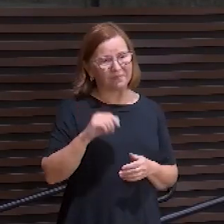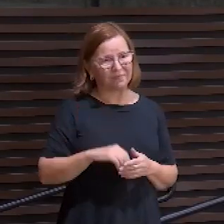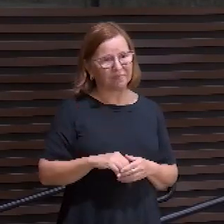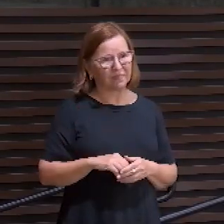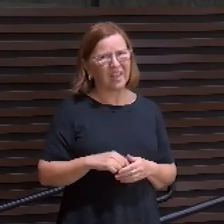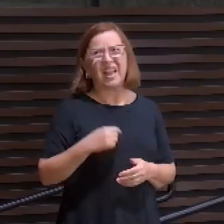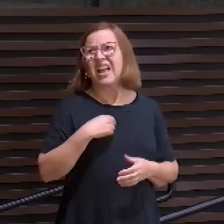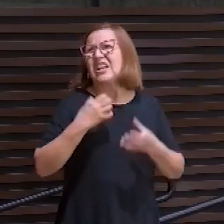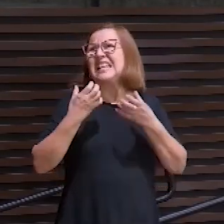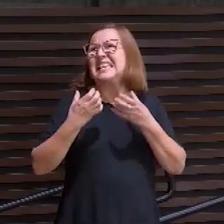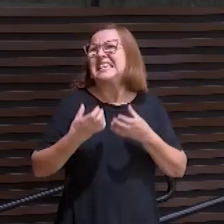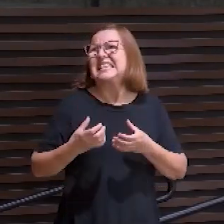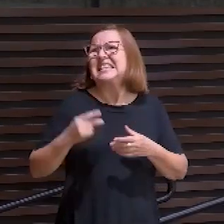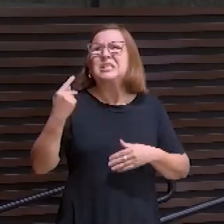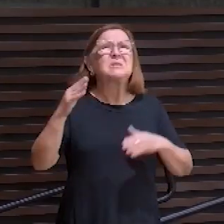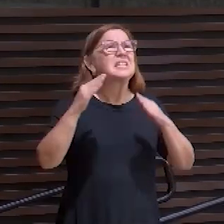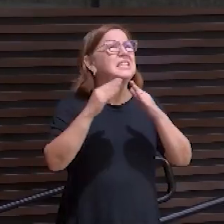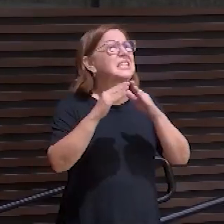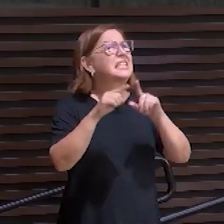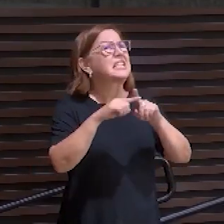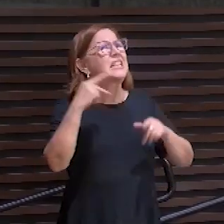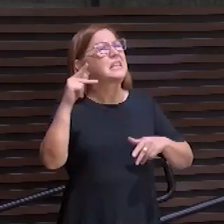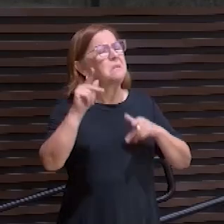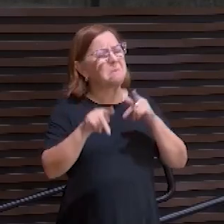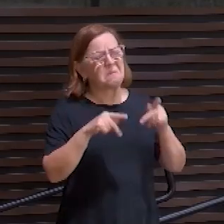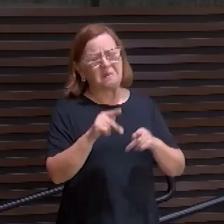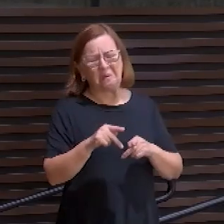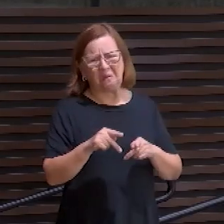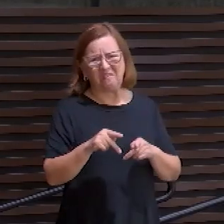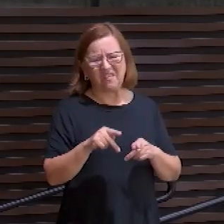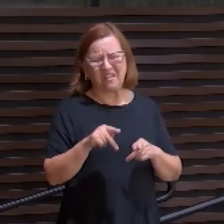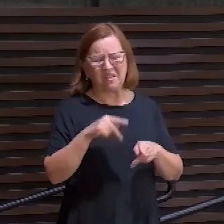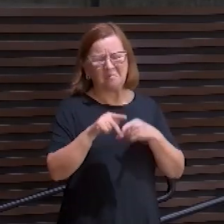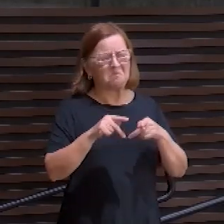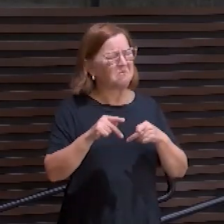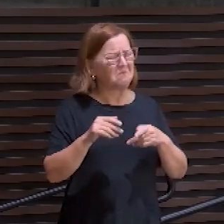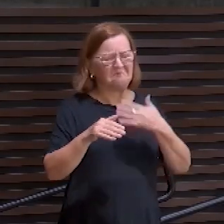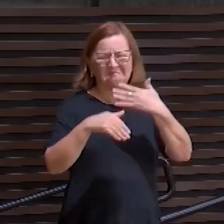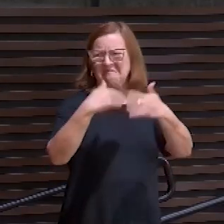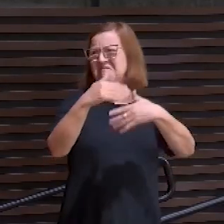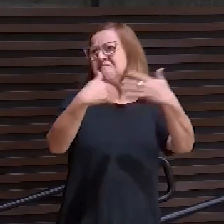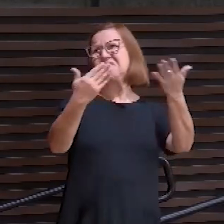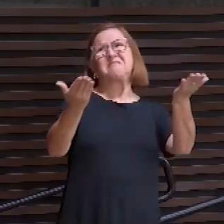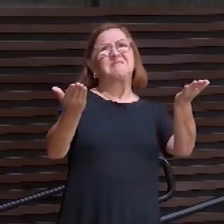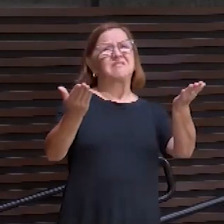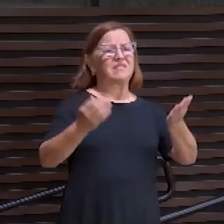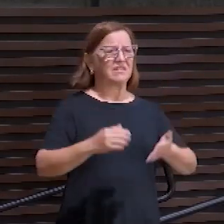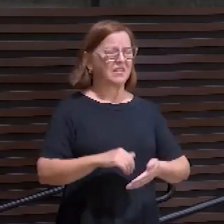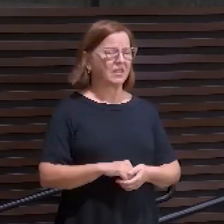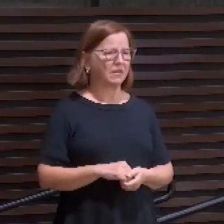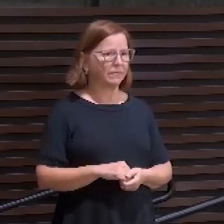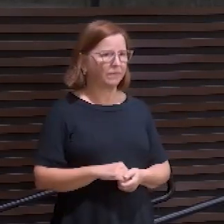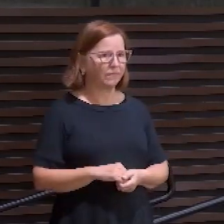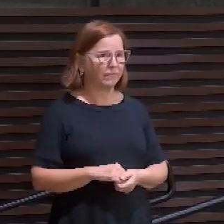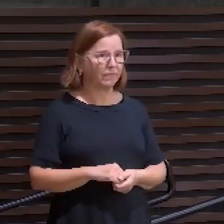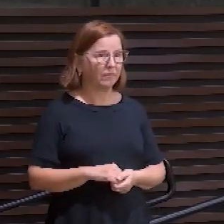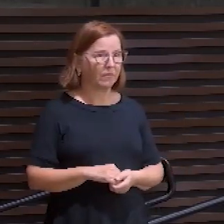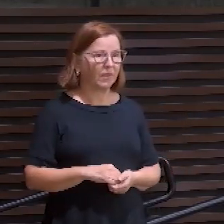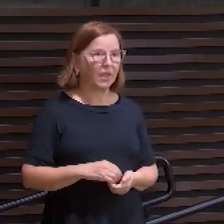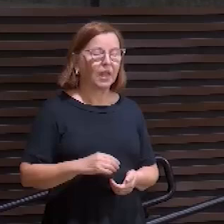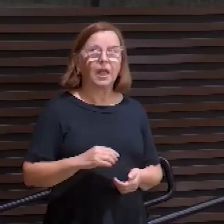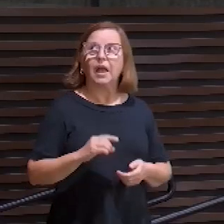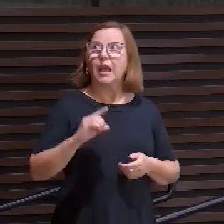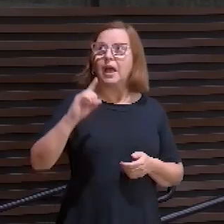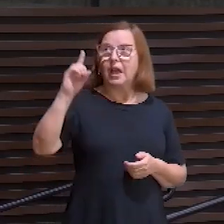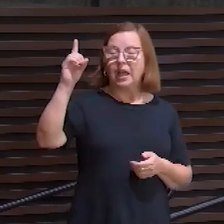Eu estou cansado da tua igreja, do teu povo, esse povo que não cresce. Ele disse: da minha igreja não, porque da